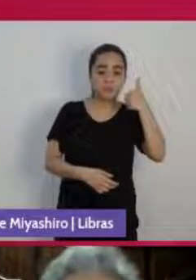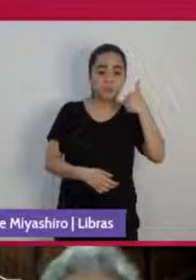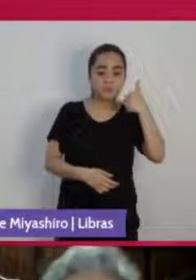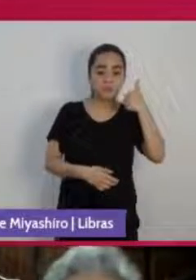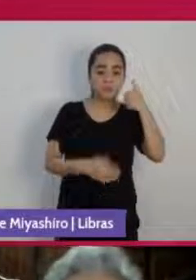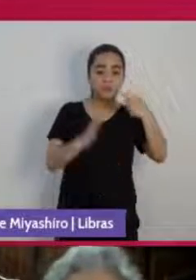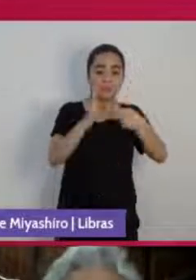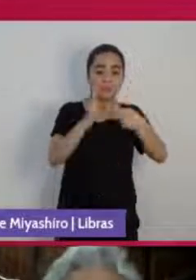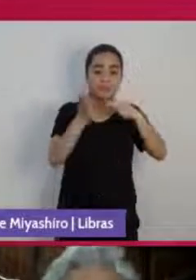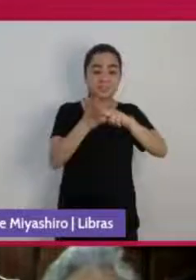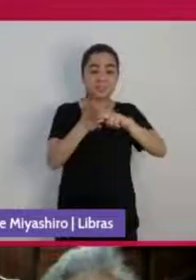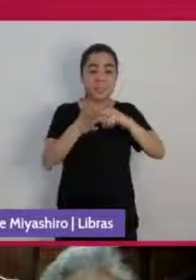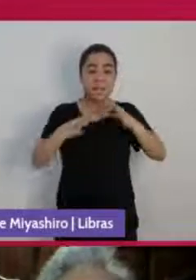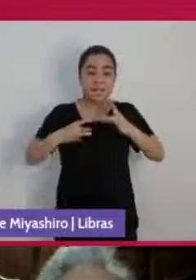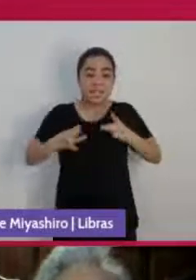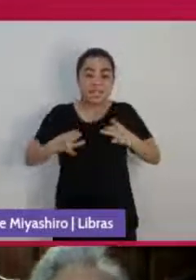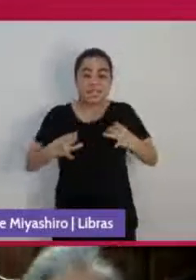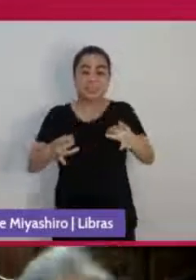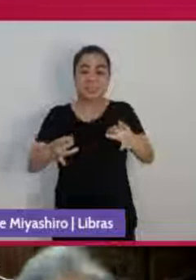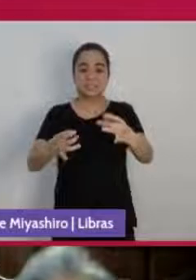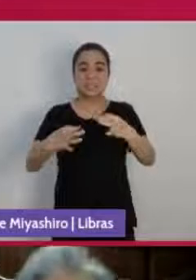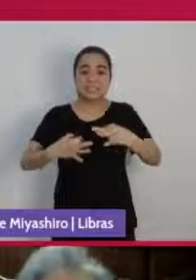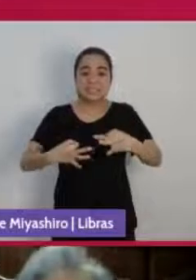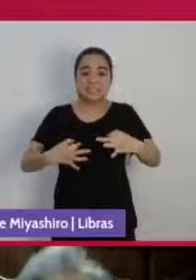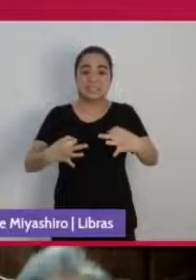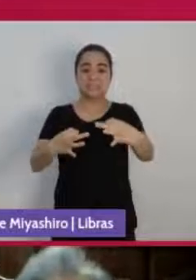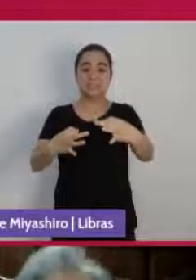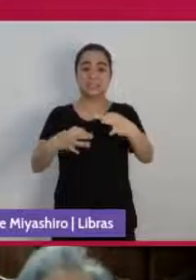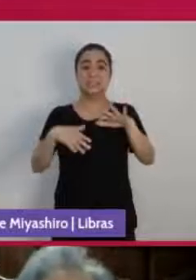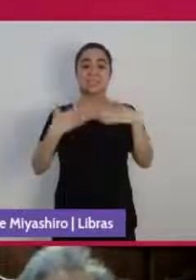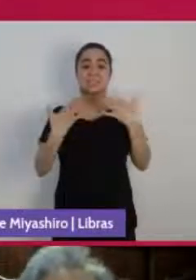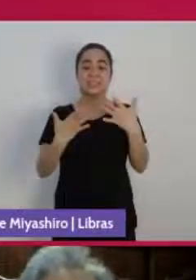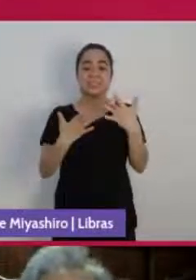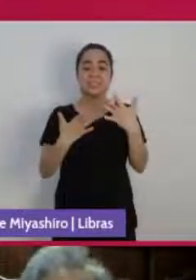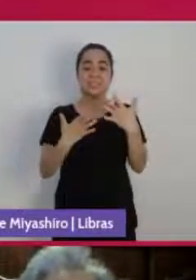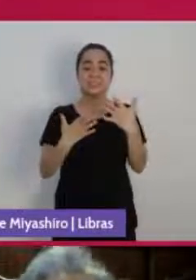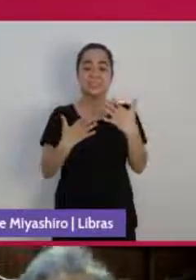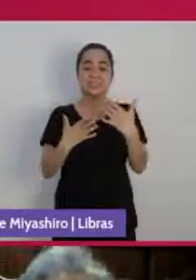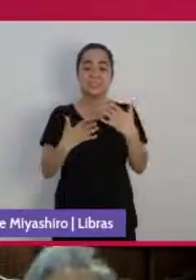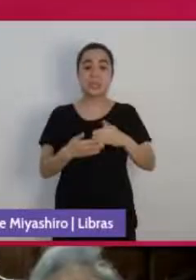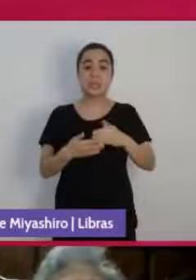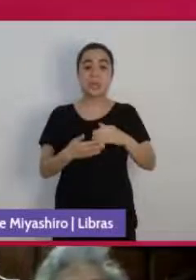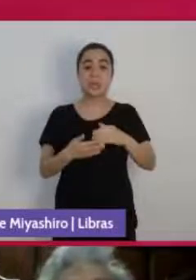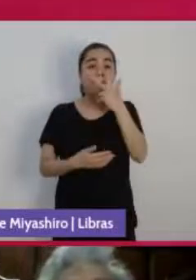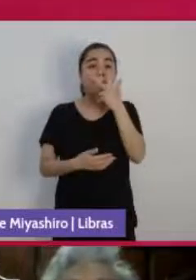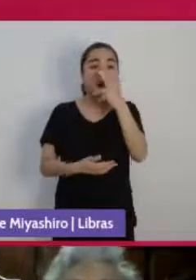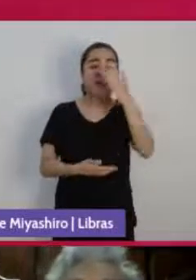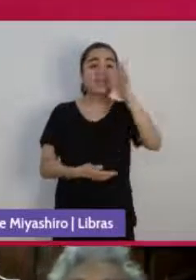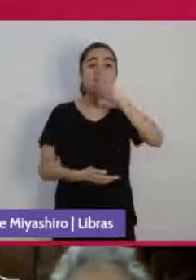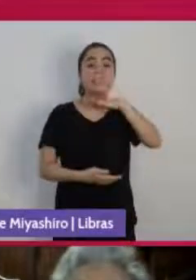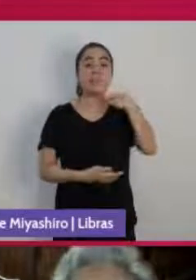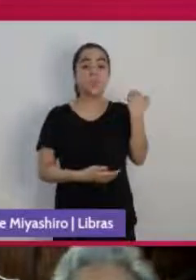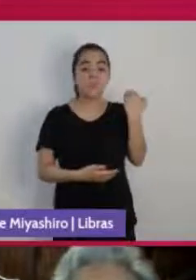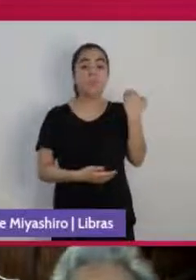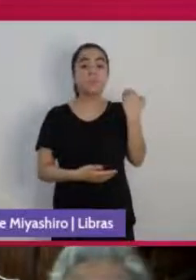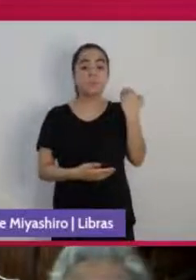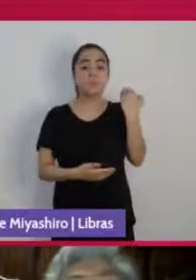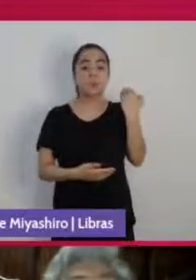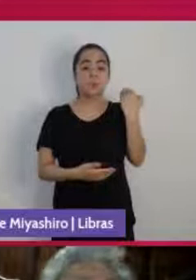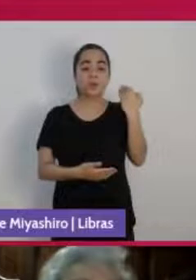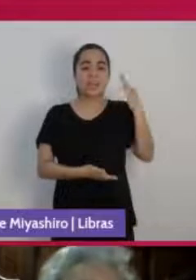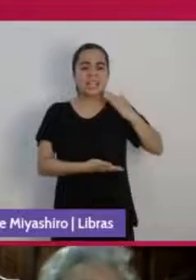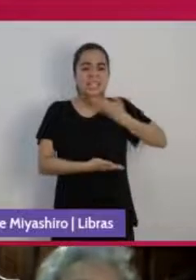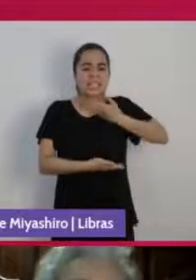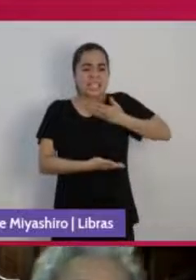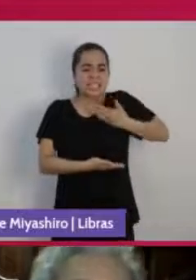ela tem câncer, e câncer ainda é visto como uma sentença de morte, é visto como mutilação, porque